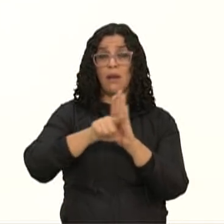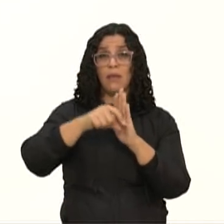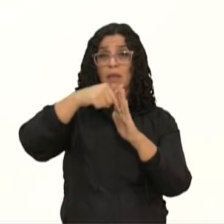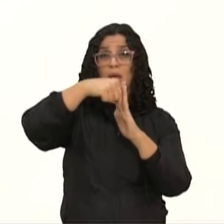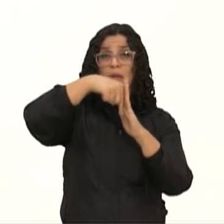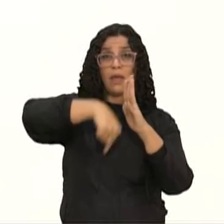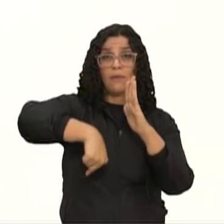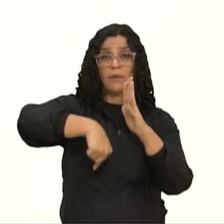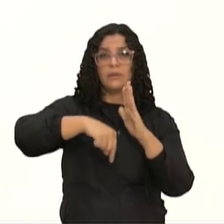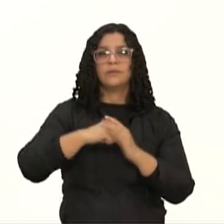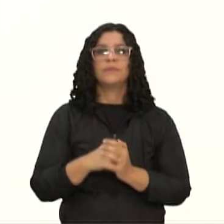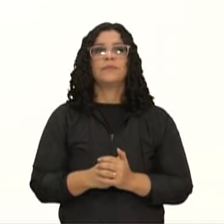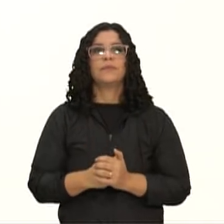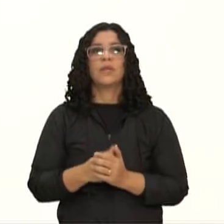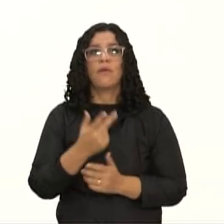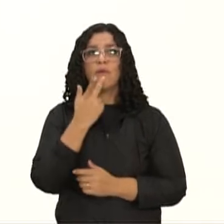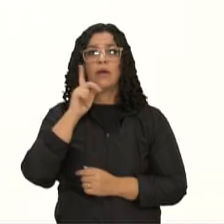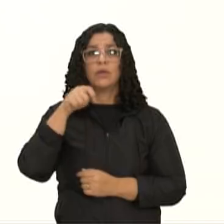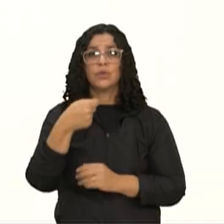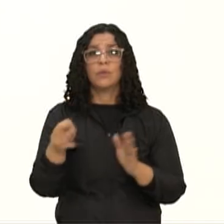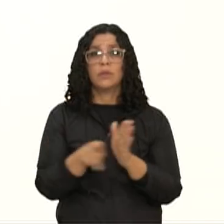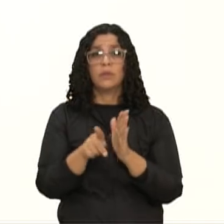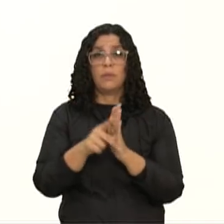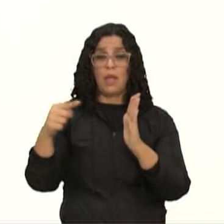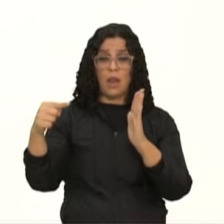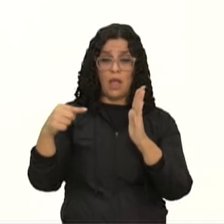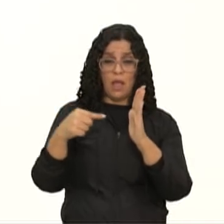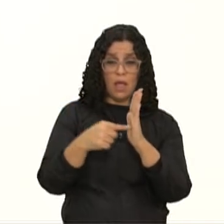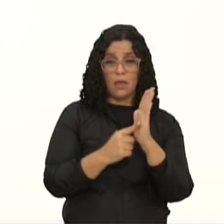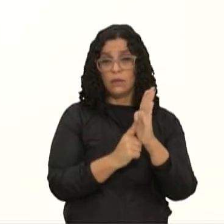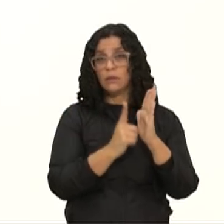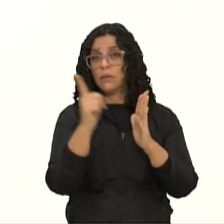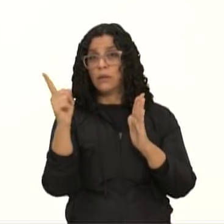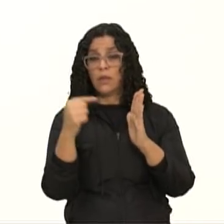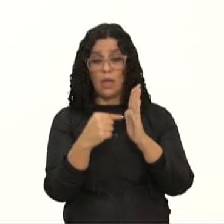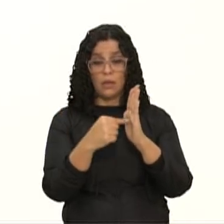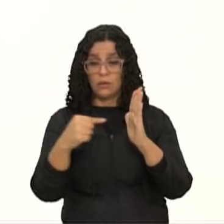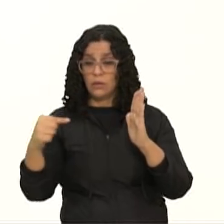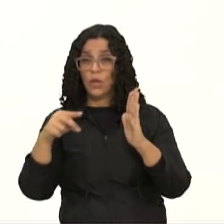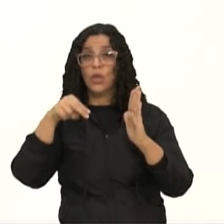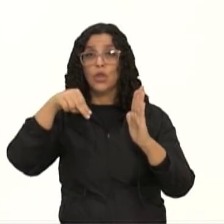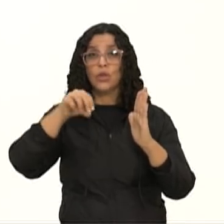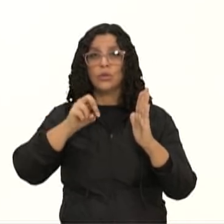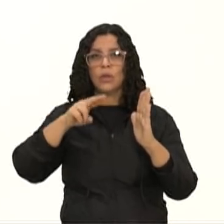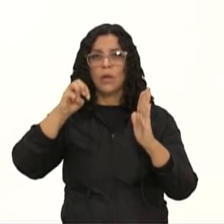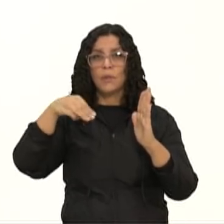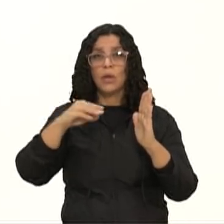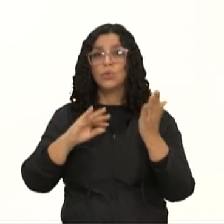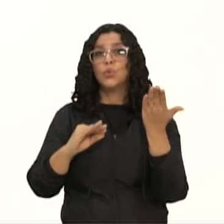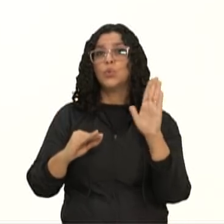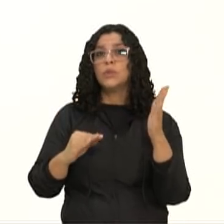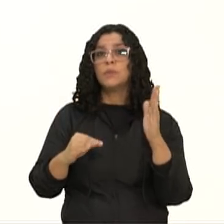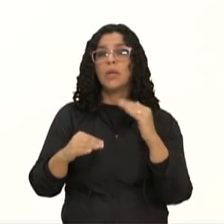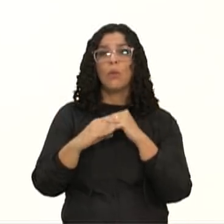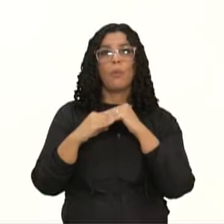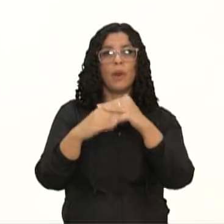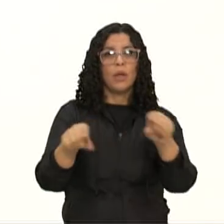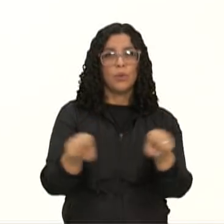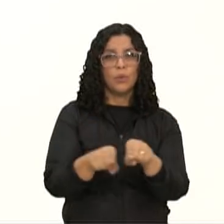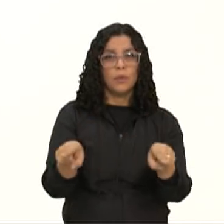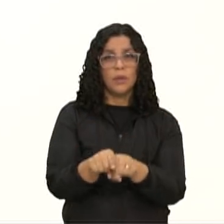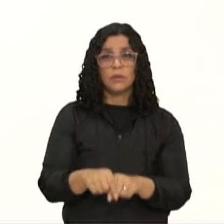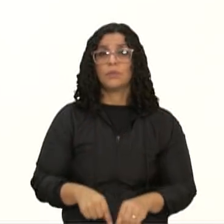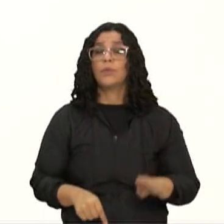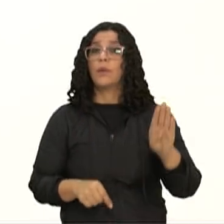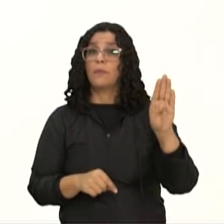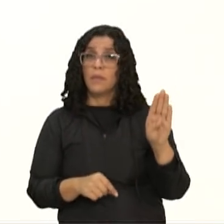lá. O raio incidente, o raio refletido e anormal ao espelho no ponto de incidência estão no mesmo plano? Letra